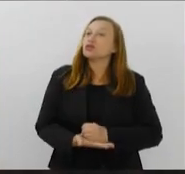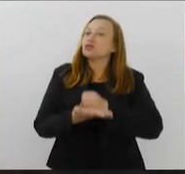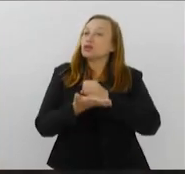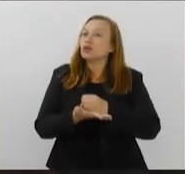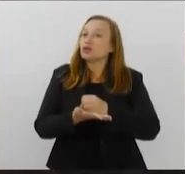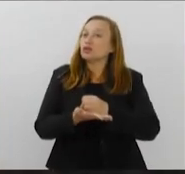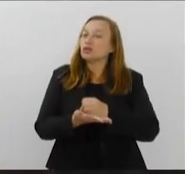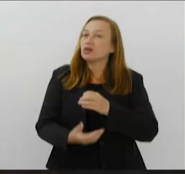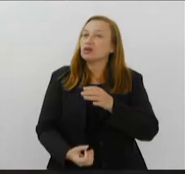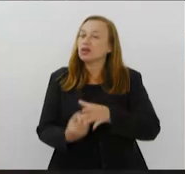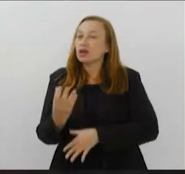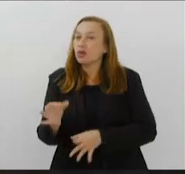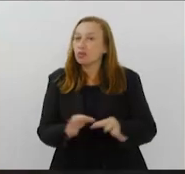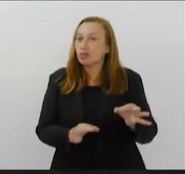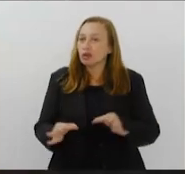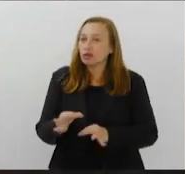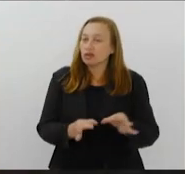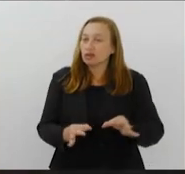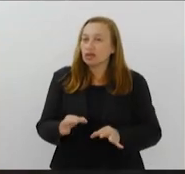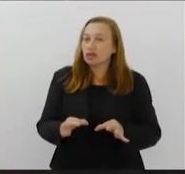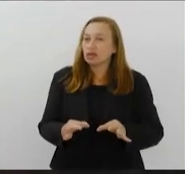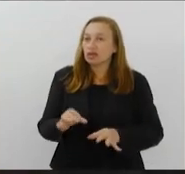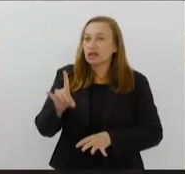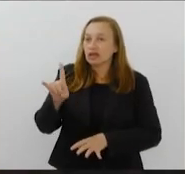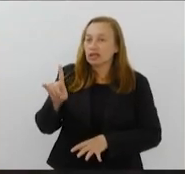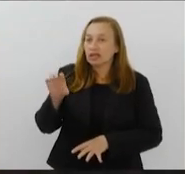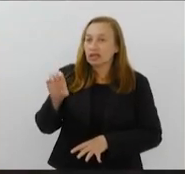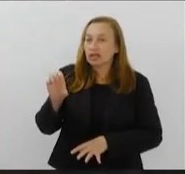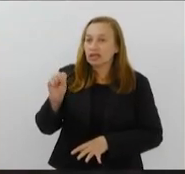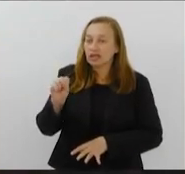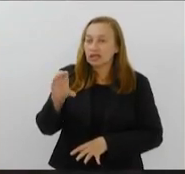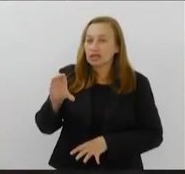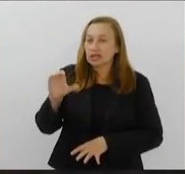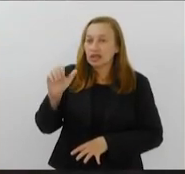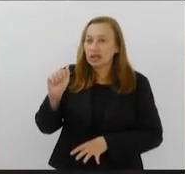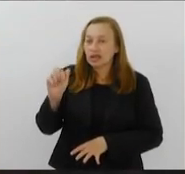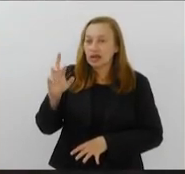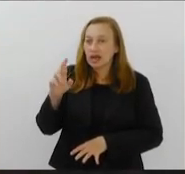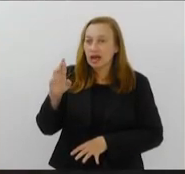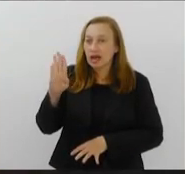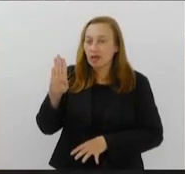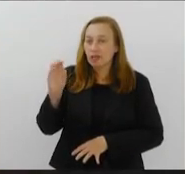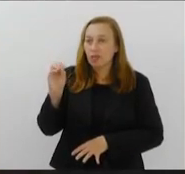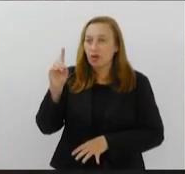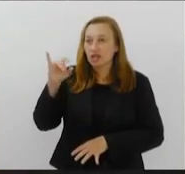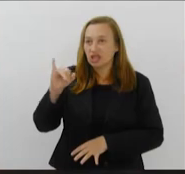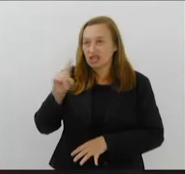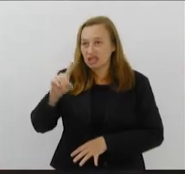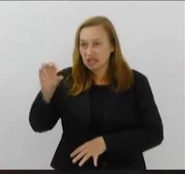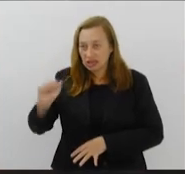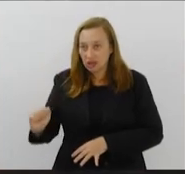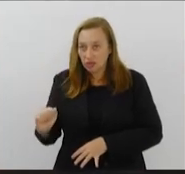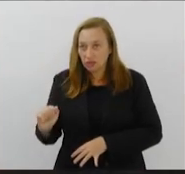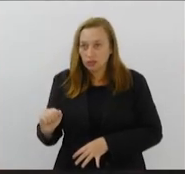de descarbonização. Recentemente, a Secretaria de Estado de Energia e Economia do